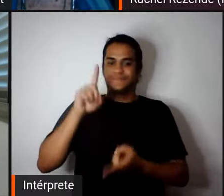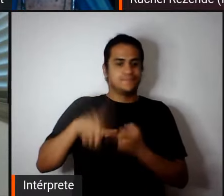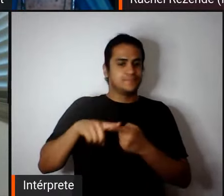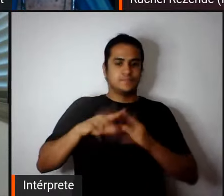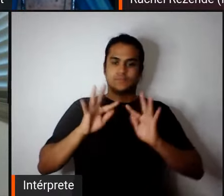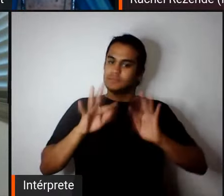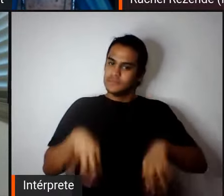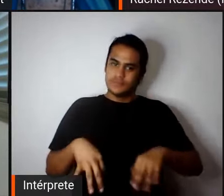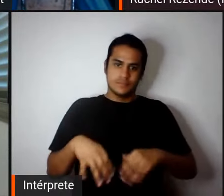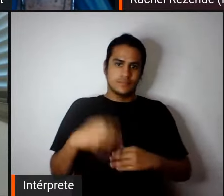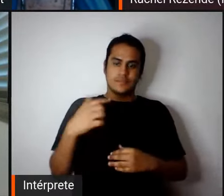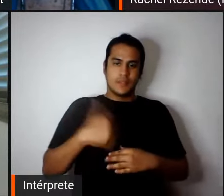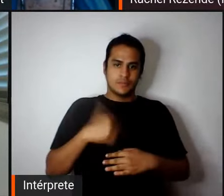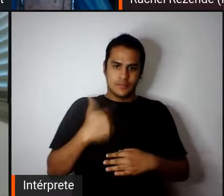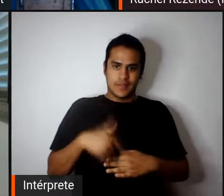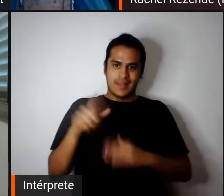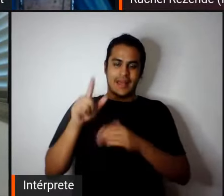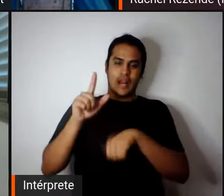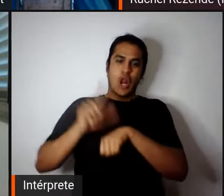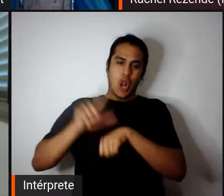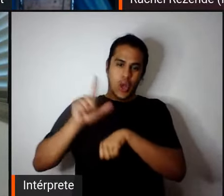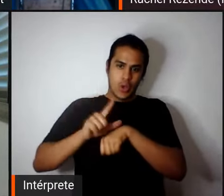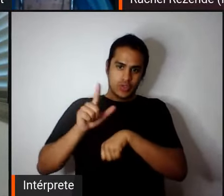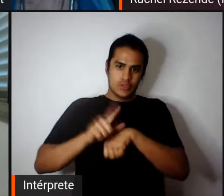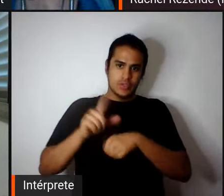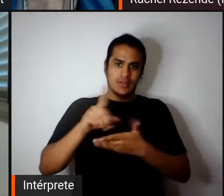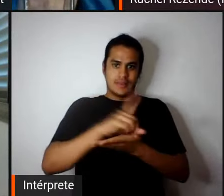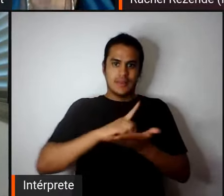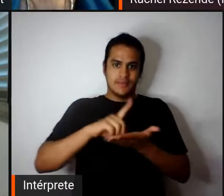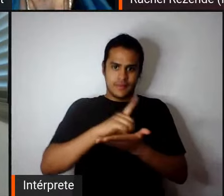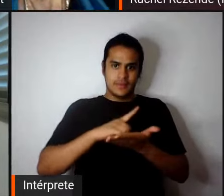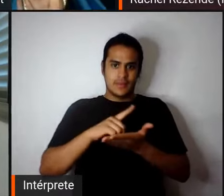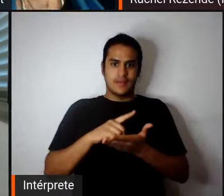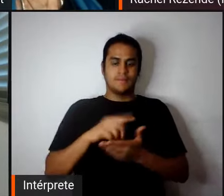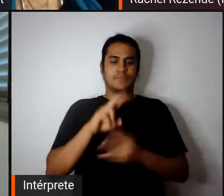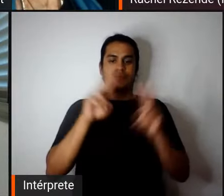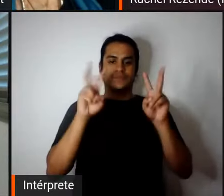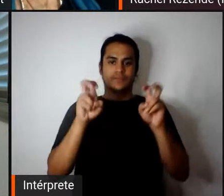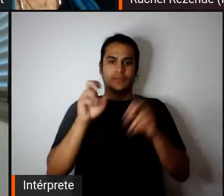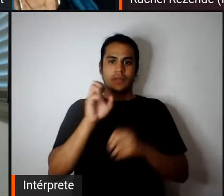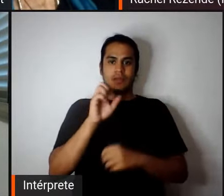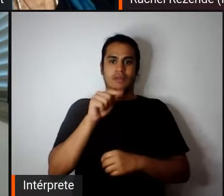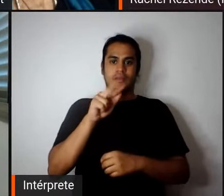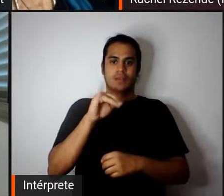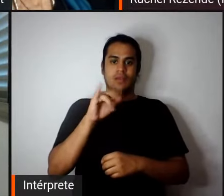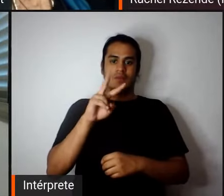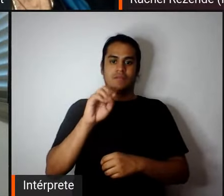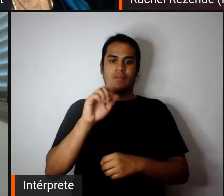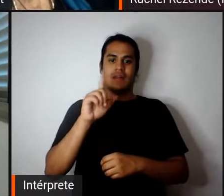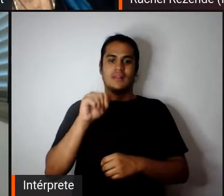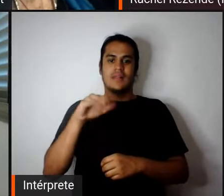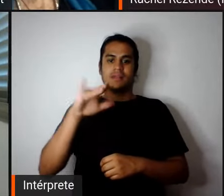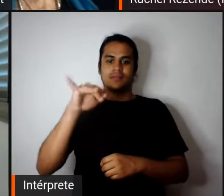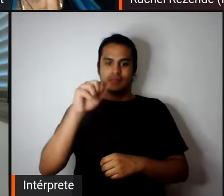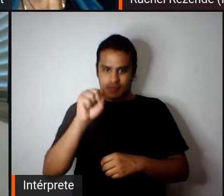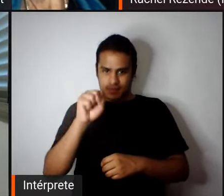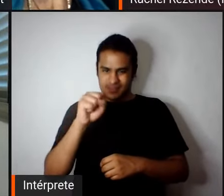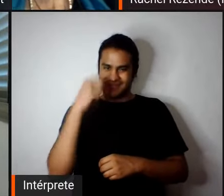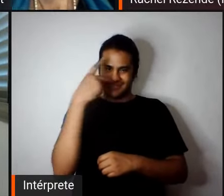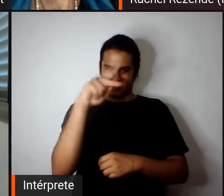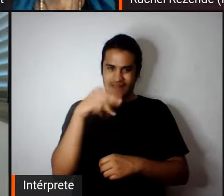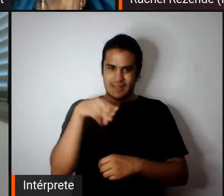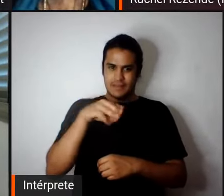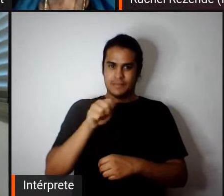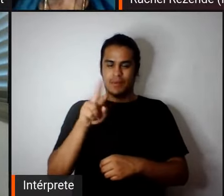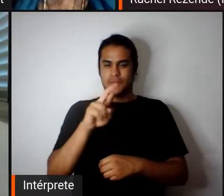produção, o DVD está esgotado na loja, né? O DVD do filme Equivalências, Aprender Vivendo, da Maureen. Mas a gente